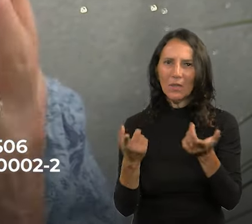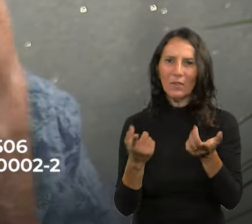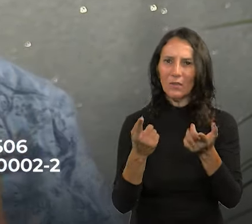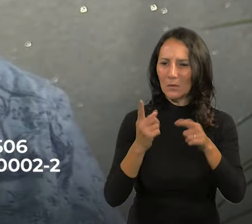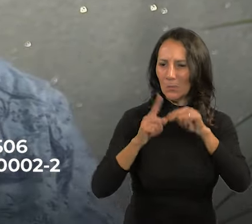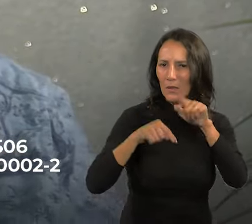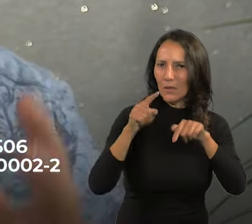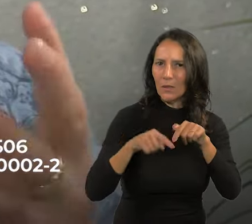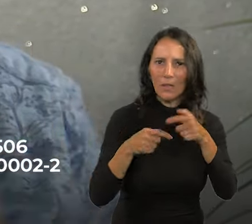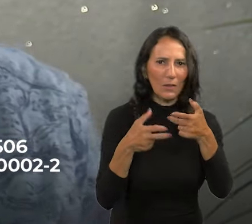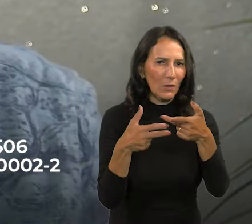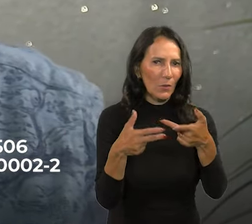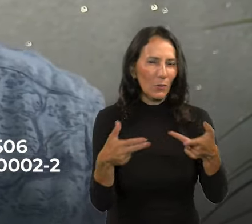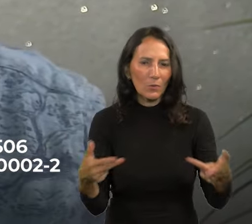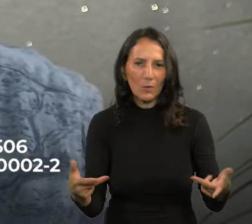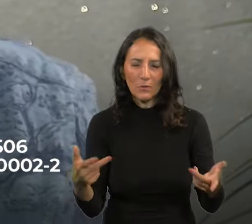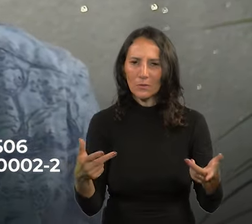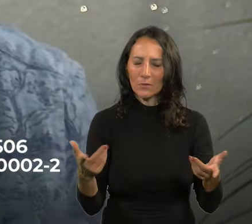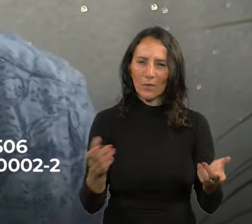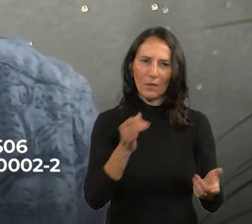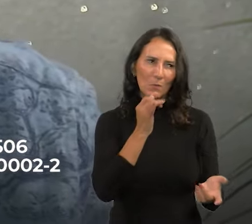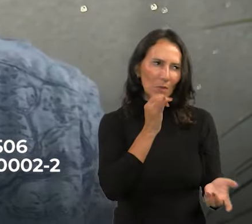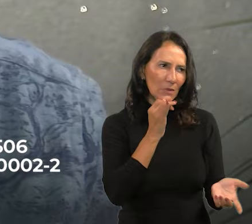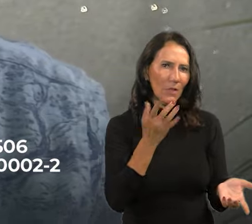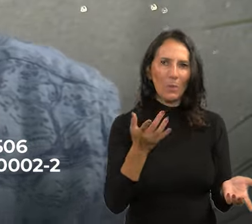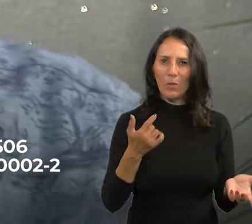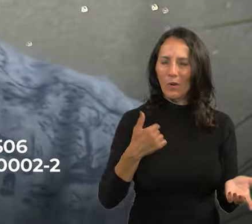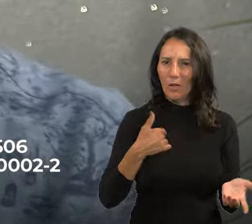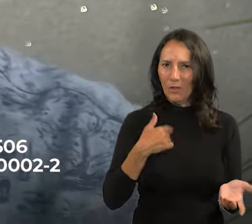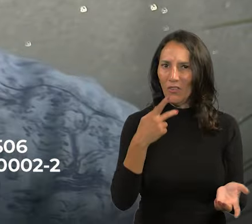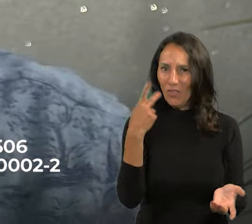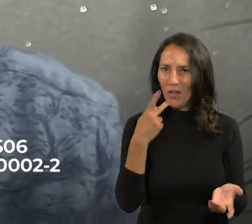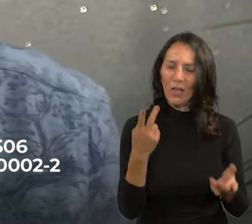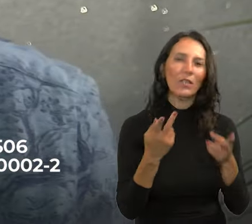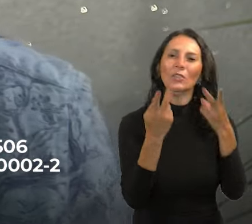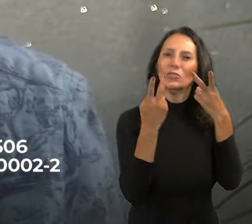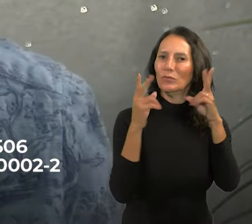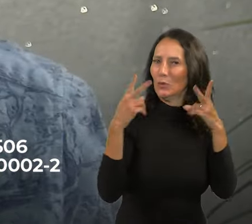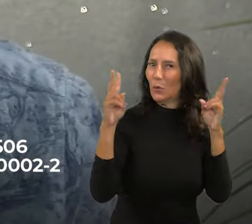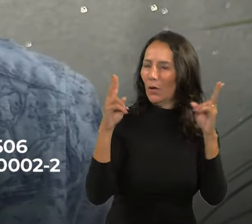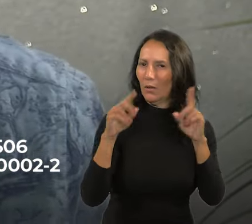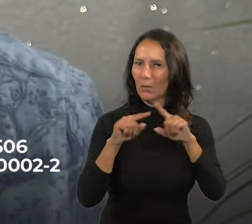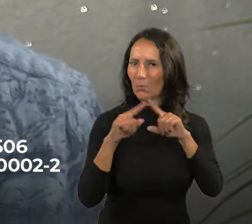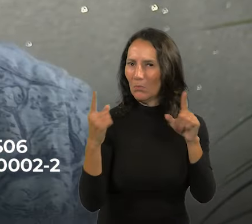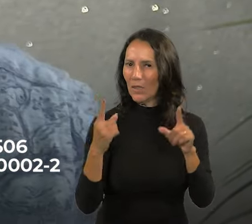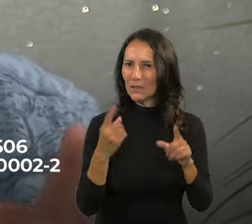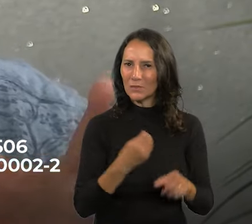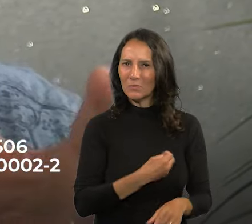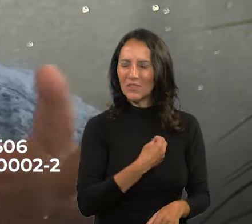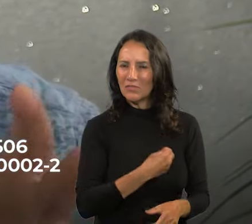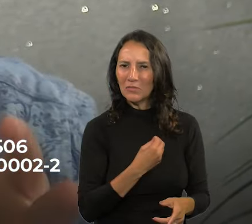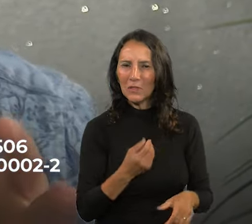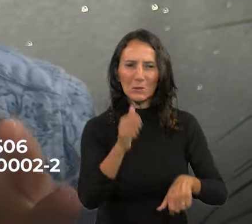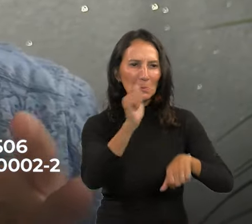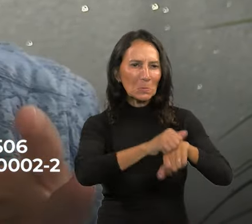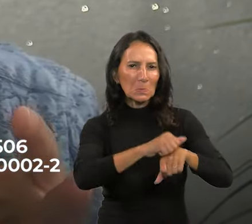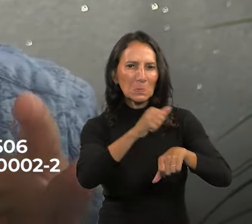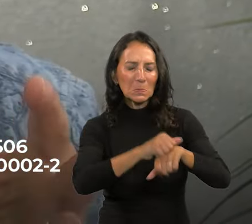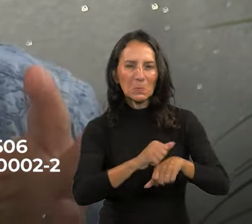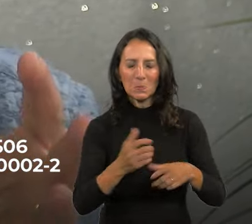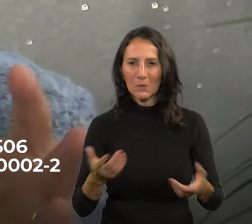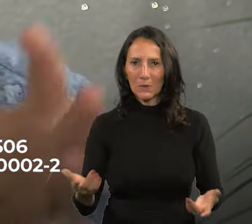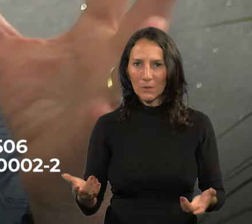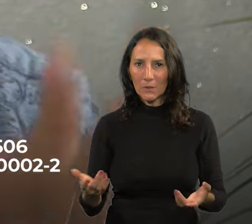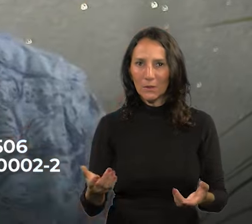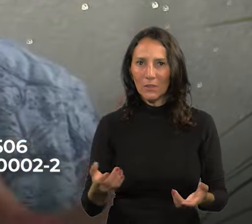não posso ser uma pessoa que fala de vitória se eu estou vivendo uma vida medíocre. Quantas pessoas saíram do